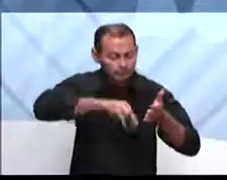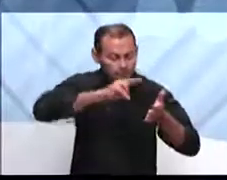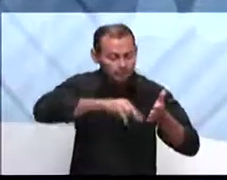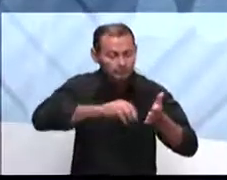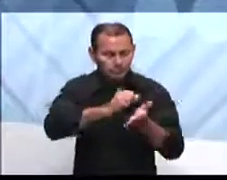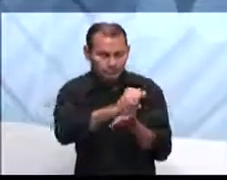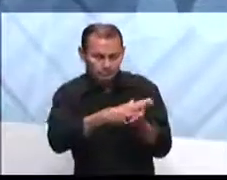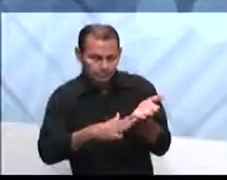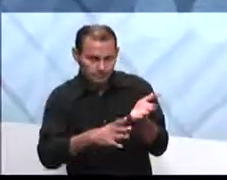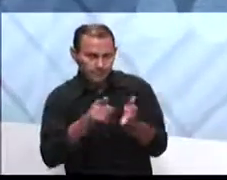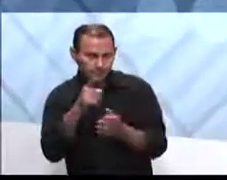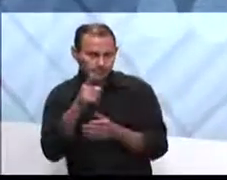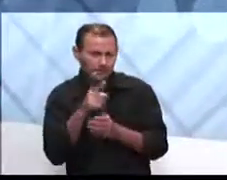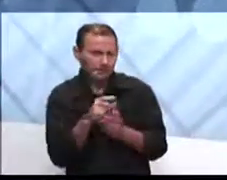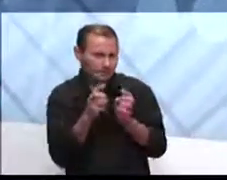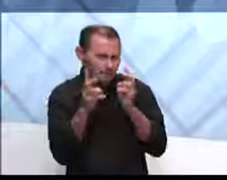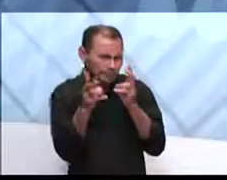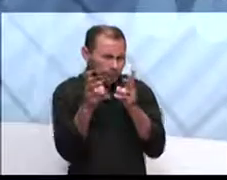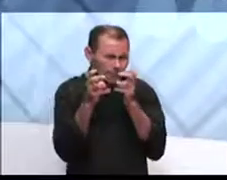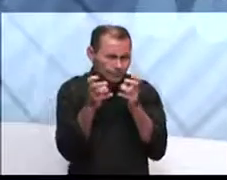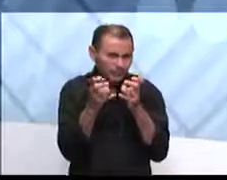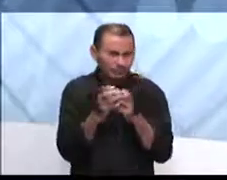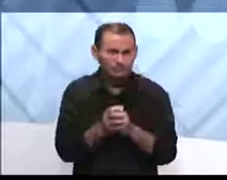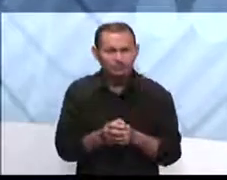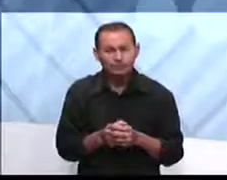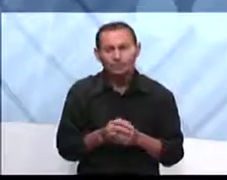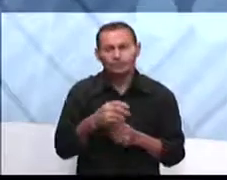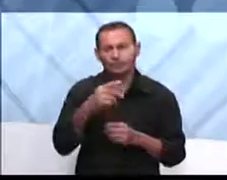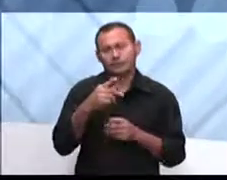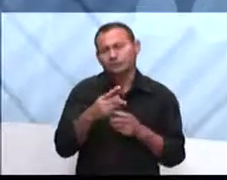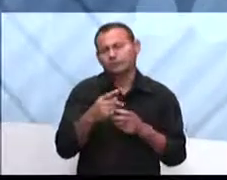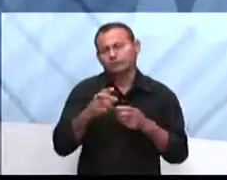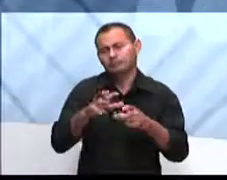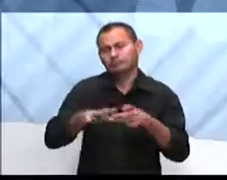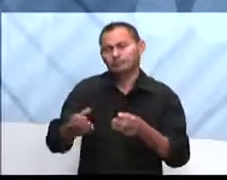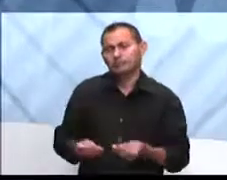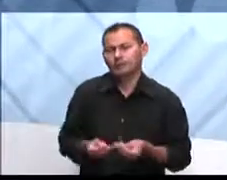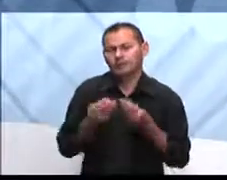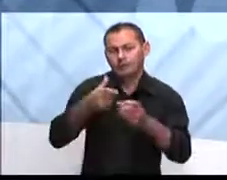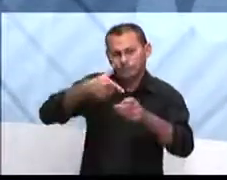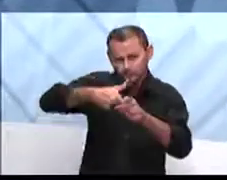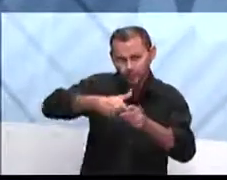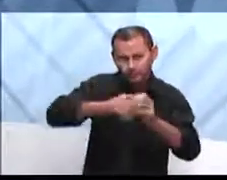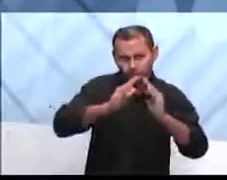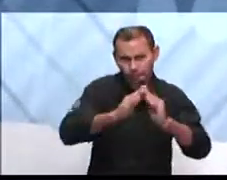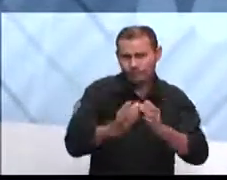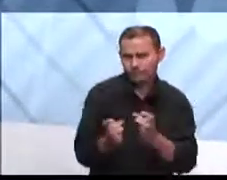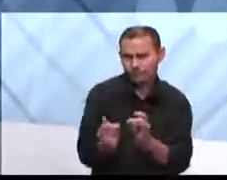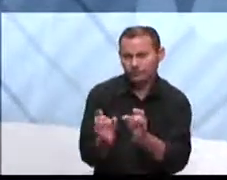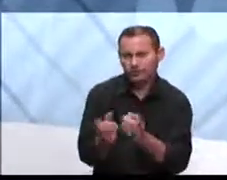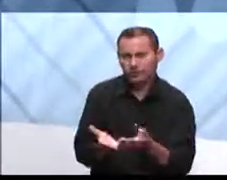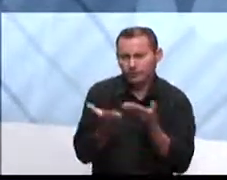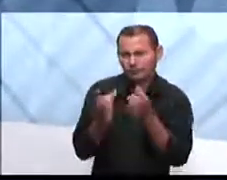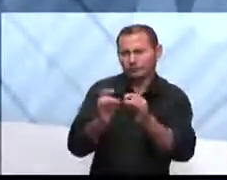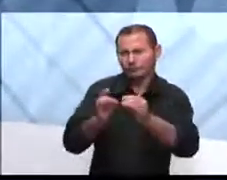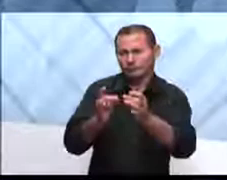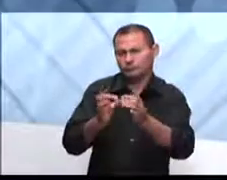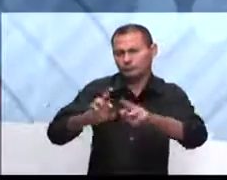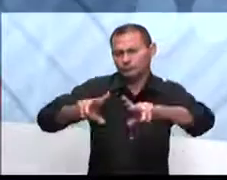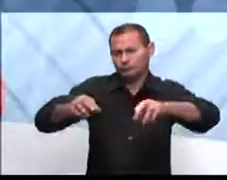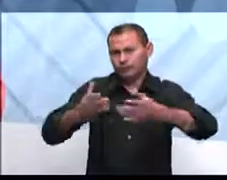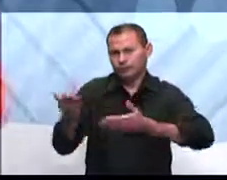a atividade, vocês perceberam, né, que esse posto, ele oferece vários serviços